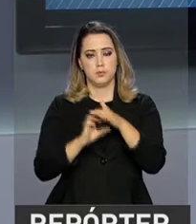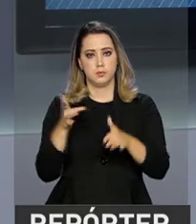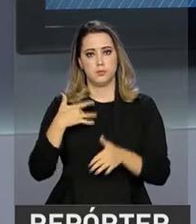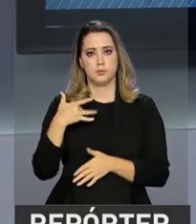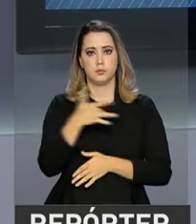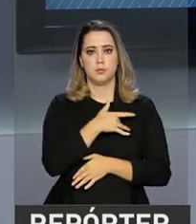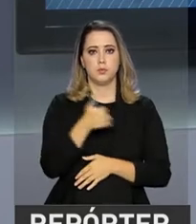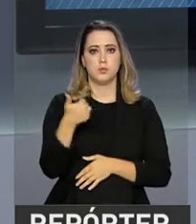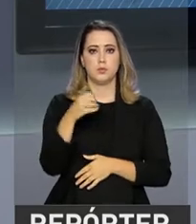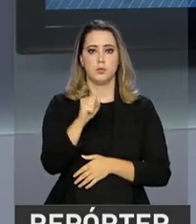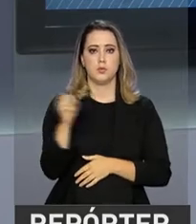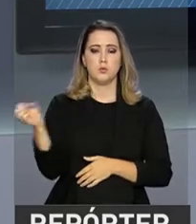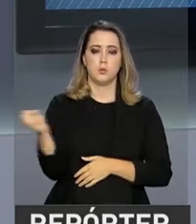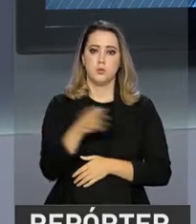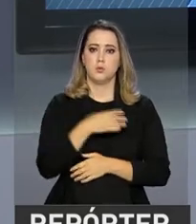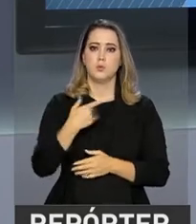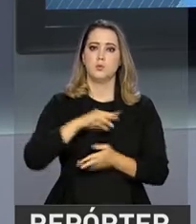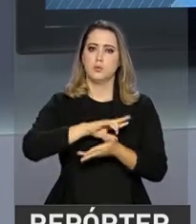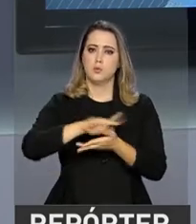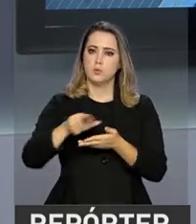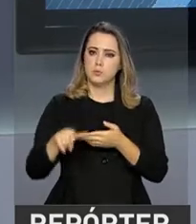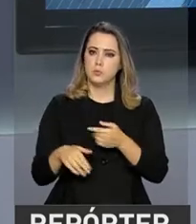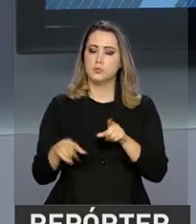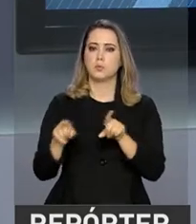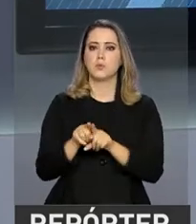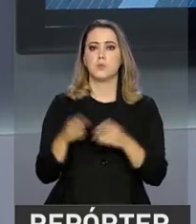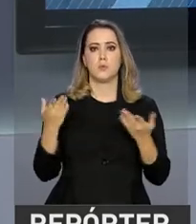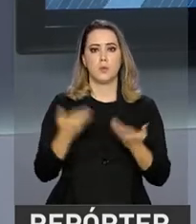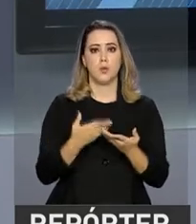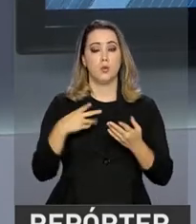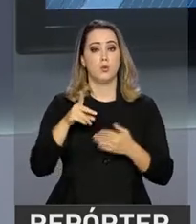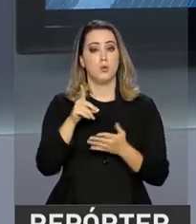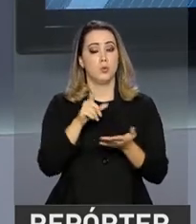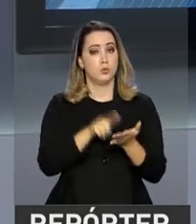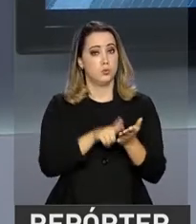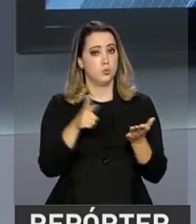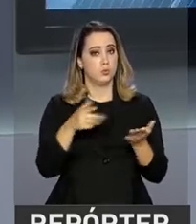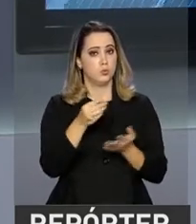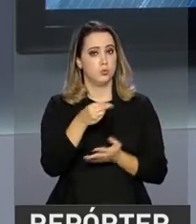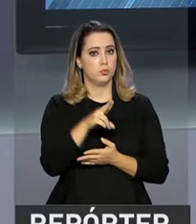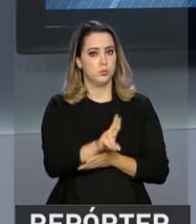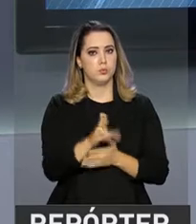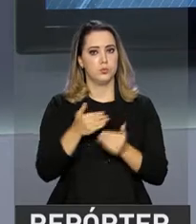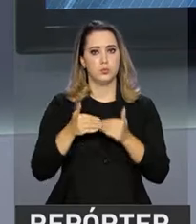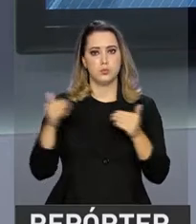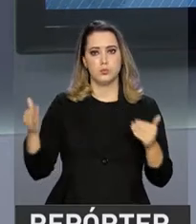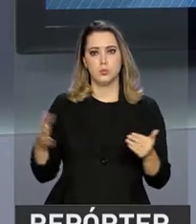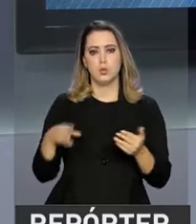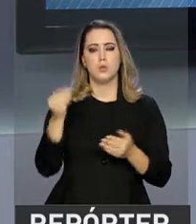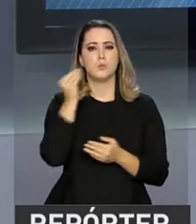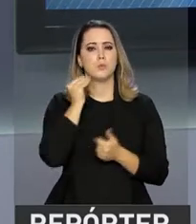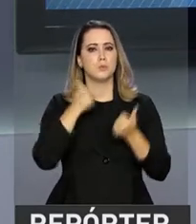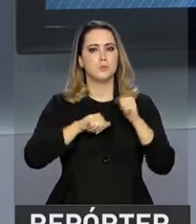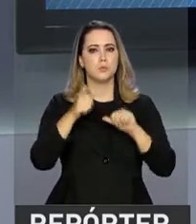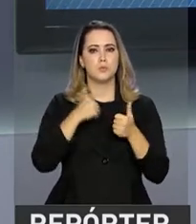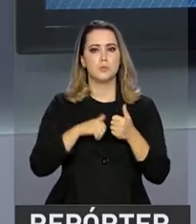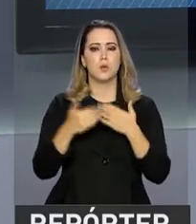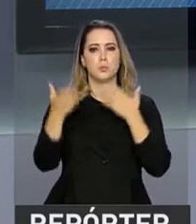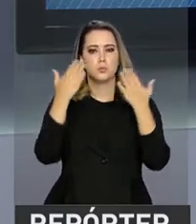procedimentos segundo resolução publicada hoje no diário oficial da união a ampliação incluiu exames terapias